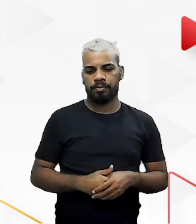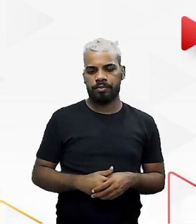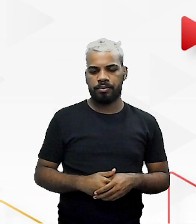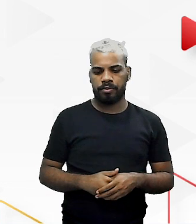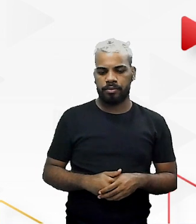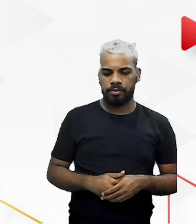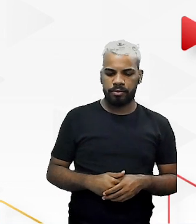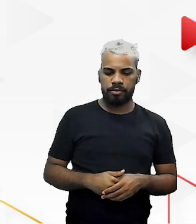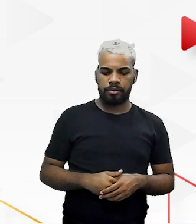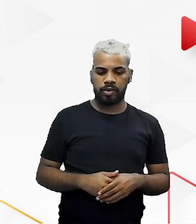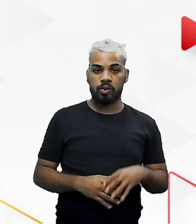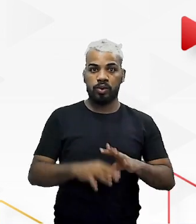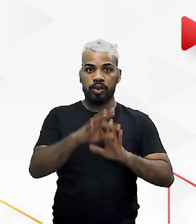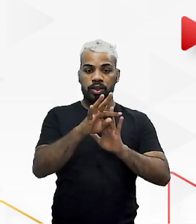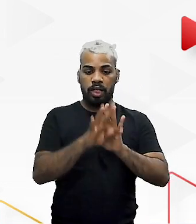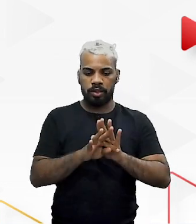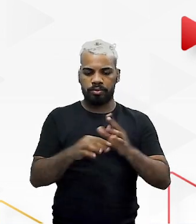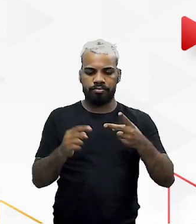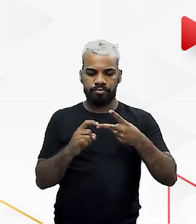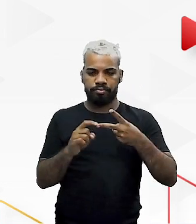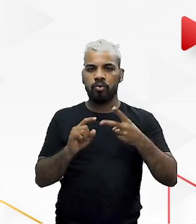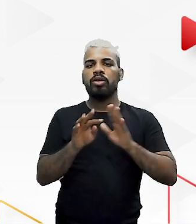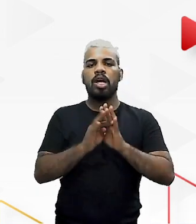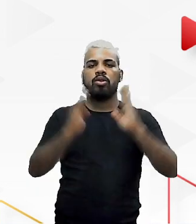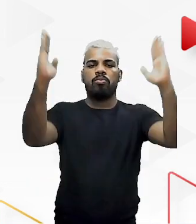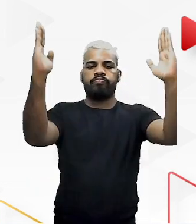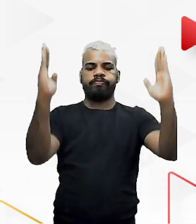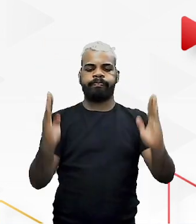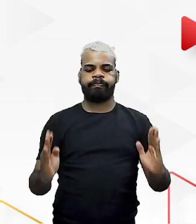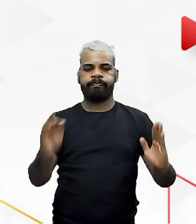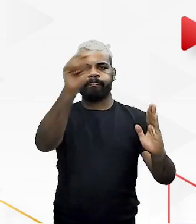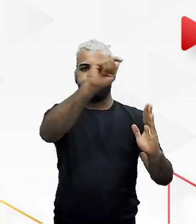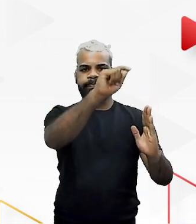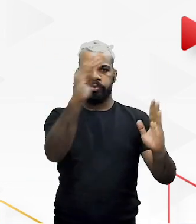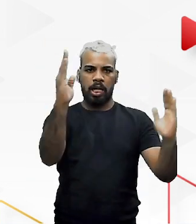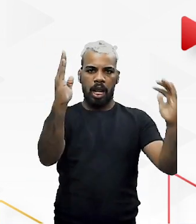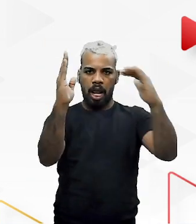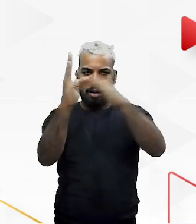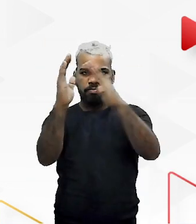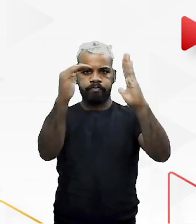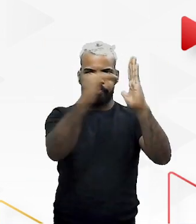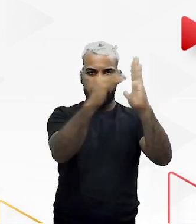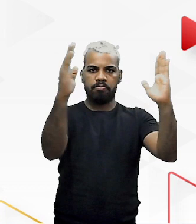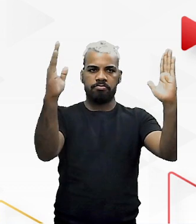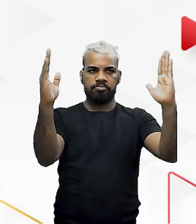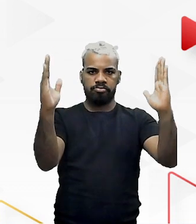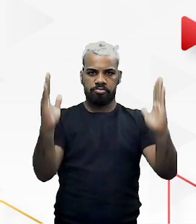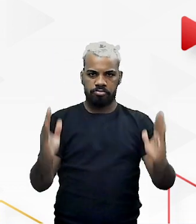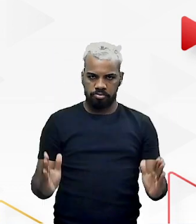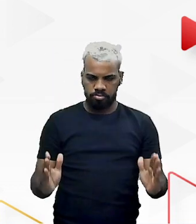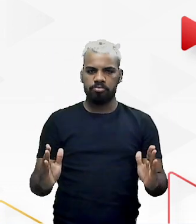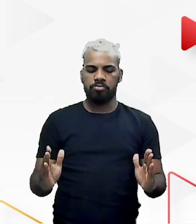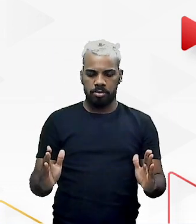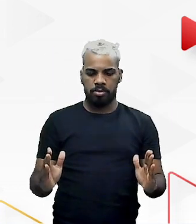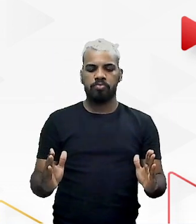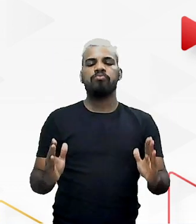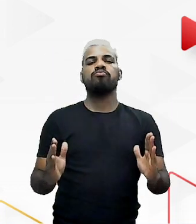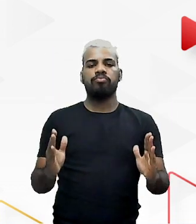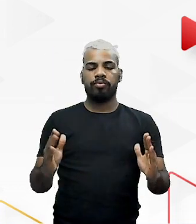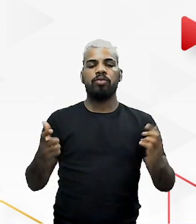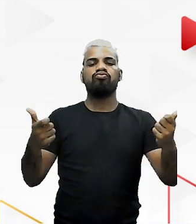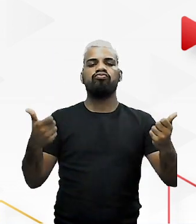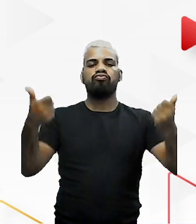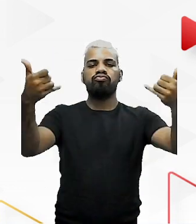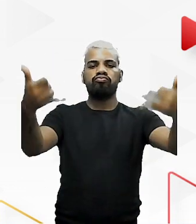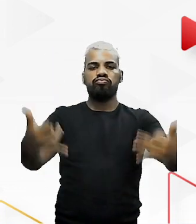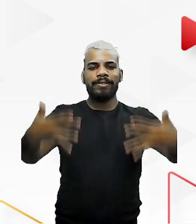do texto compreende o discurso propriamente dito, revelando de forma detalhada